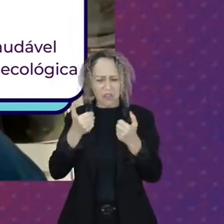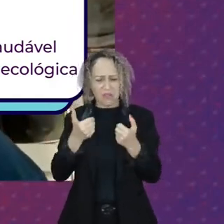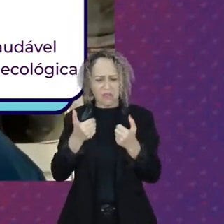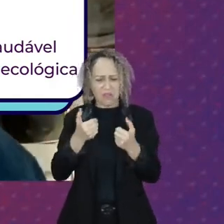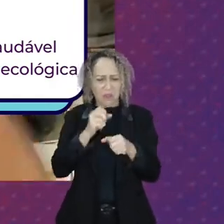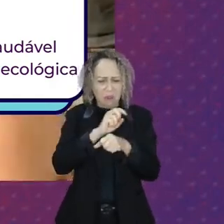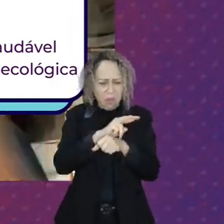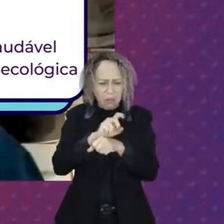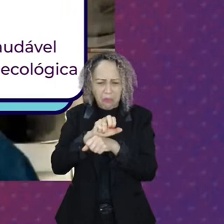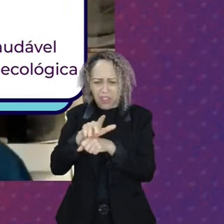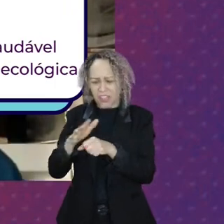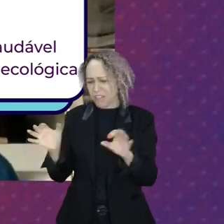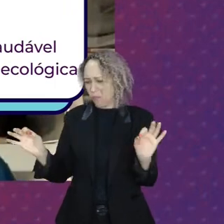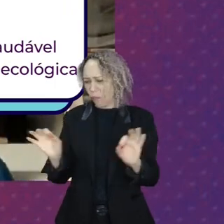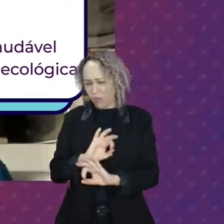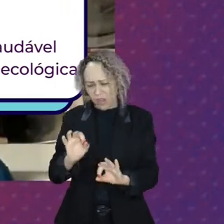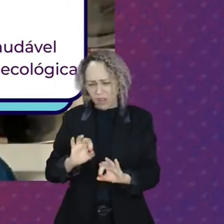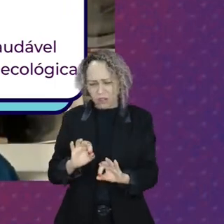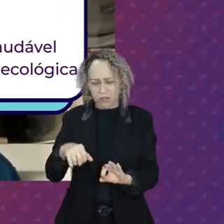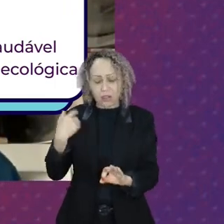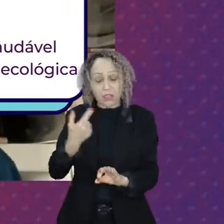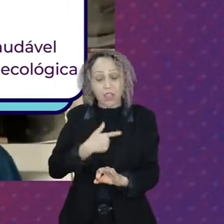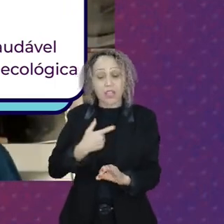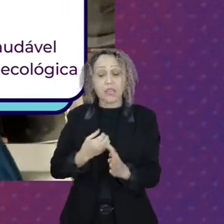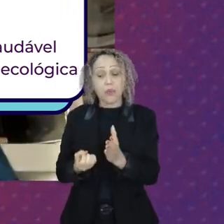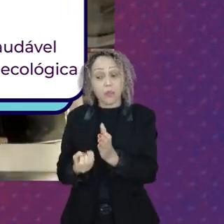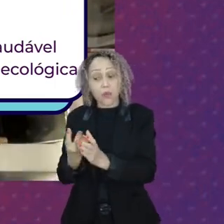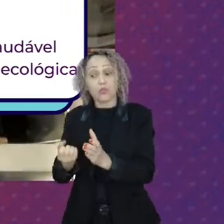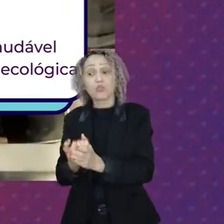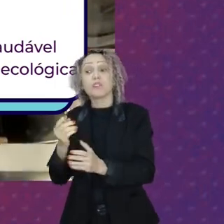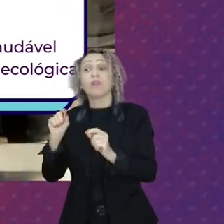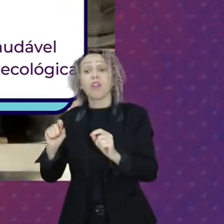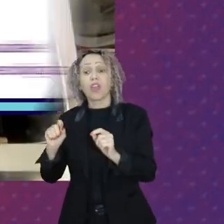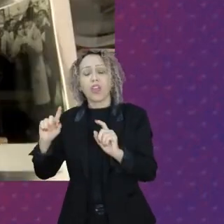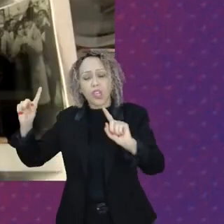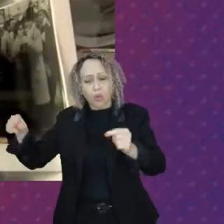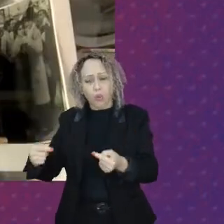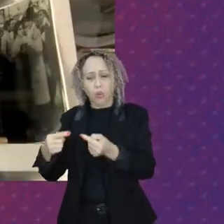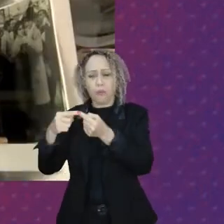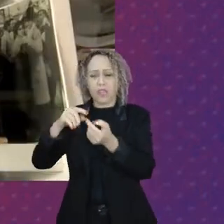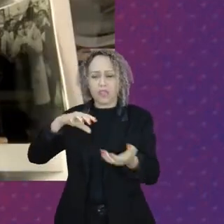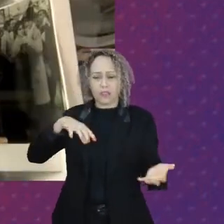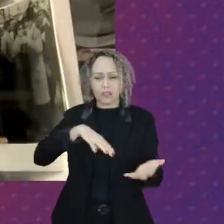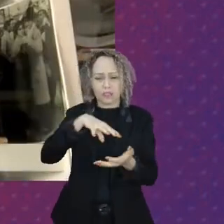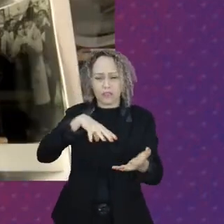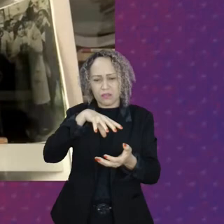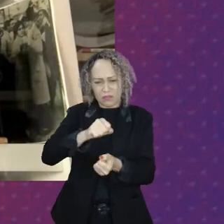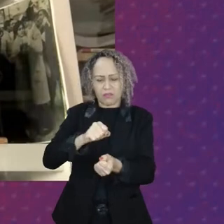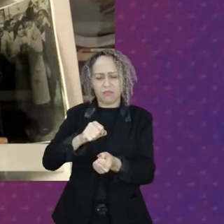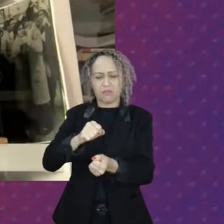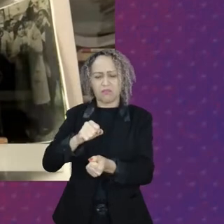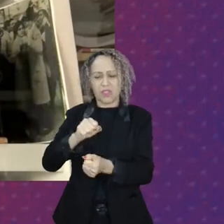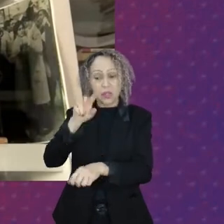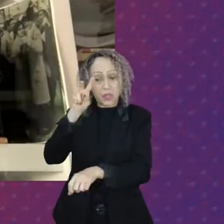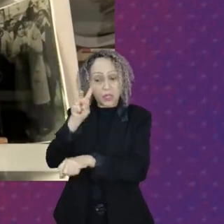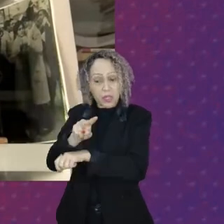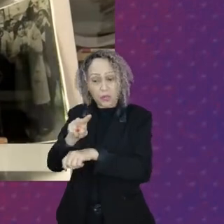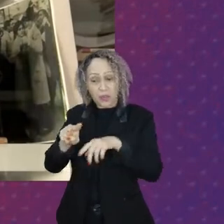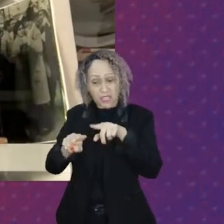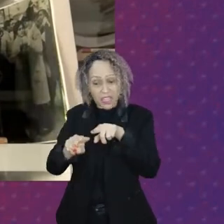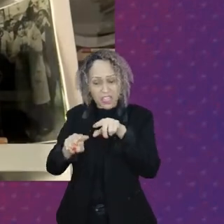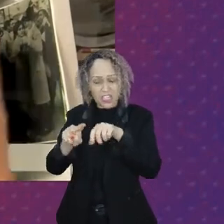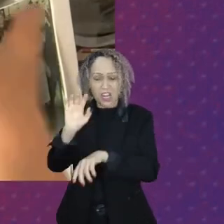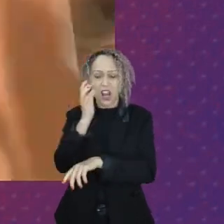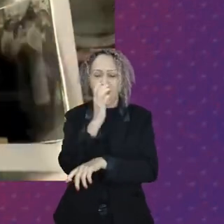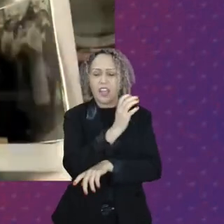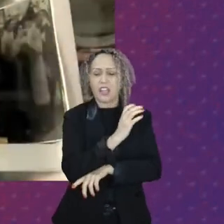produção que não destruam a natureza e que colaborem com a transição ecológica. As mulheres podem